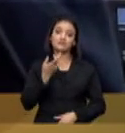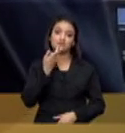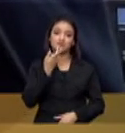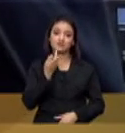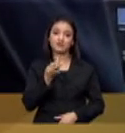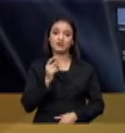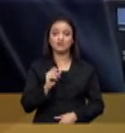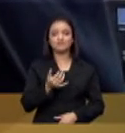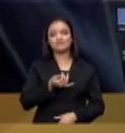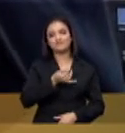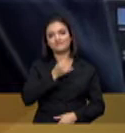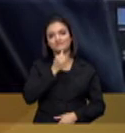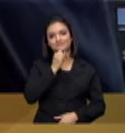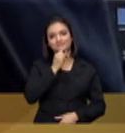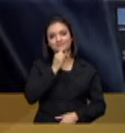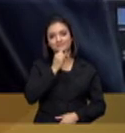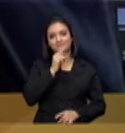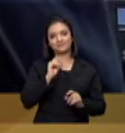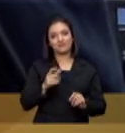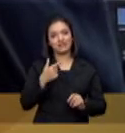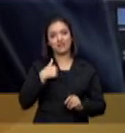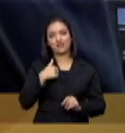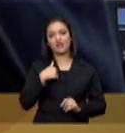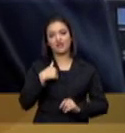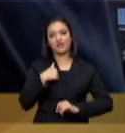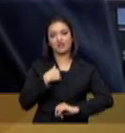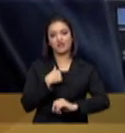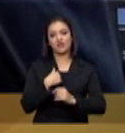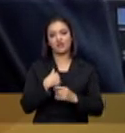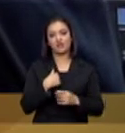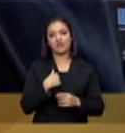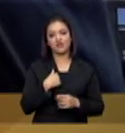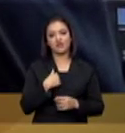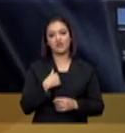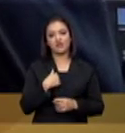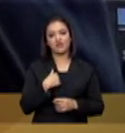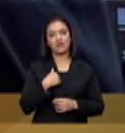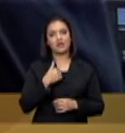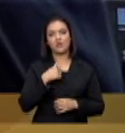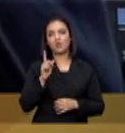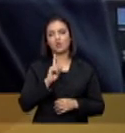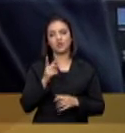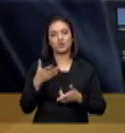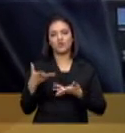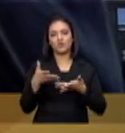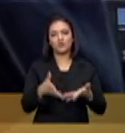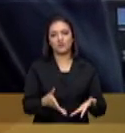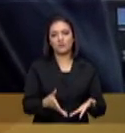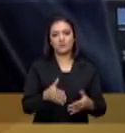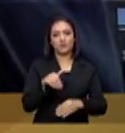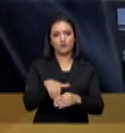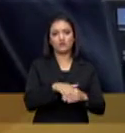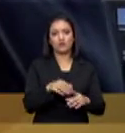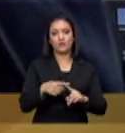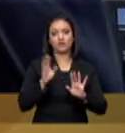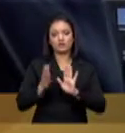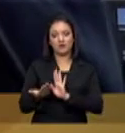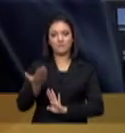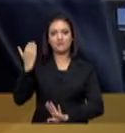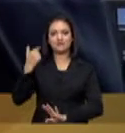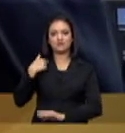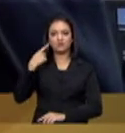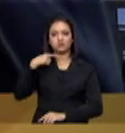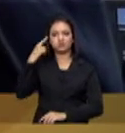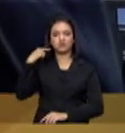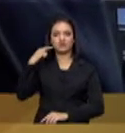infelizmente, e também aqui nesse caso, declarar suspeição por já ter atuado como advogado na questão. Portanto, não